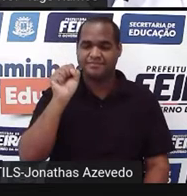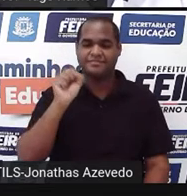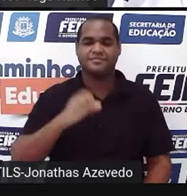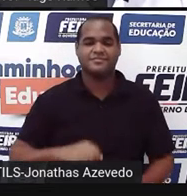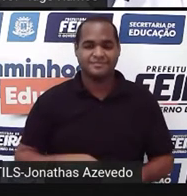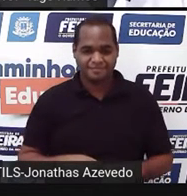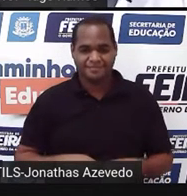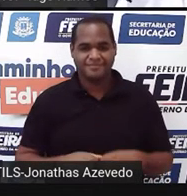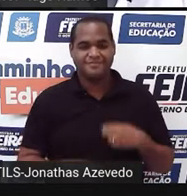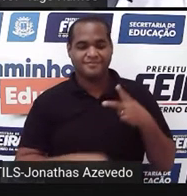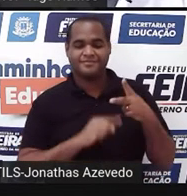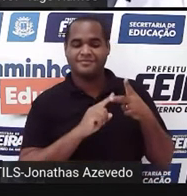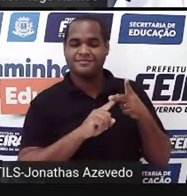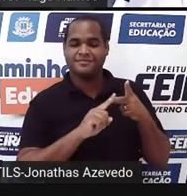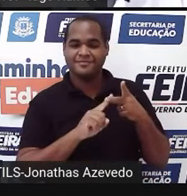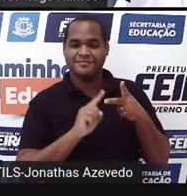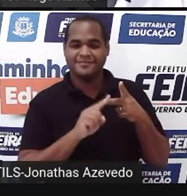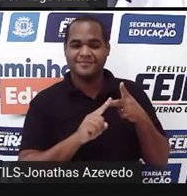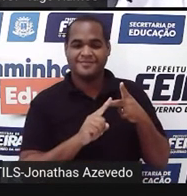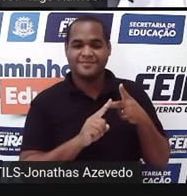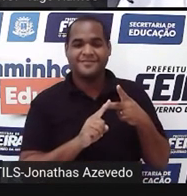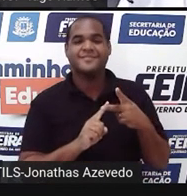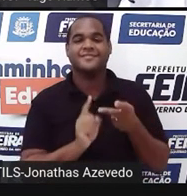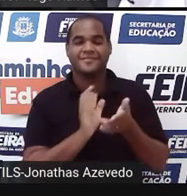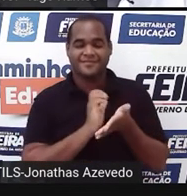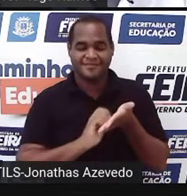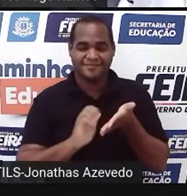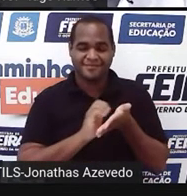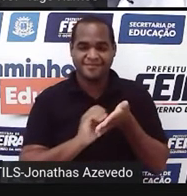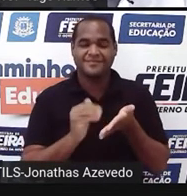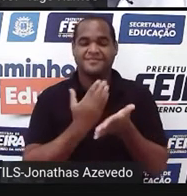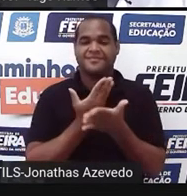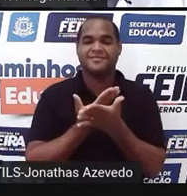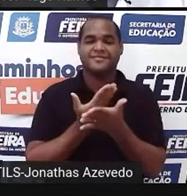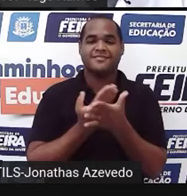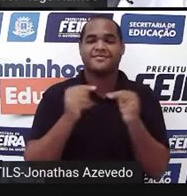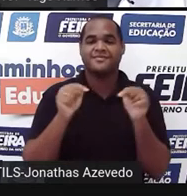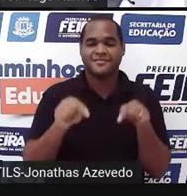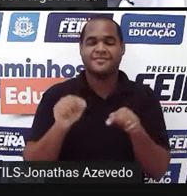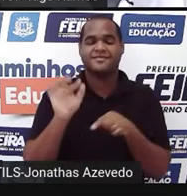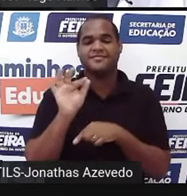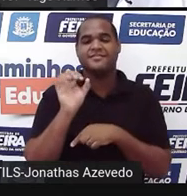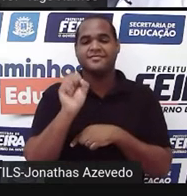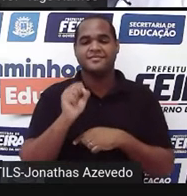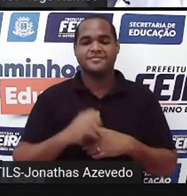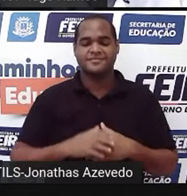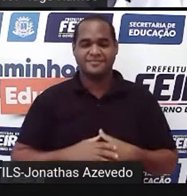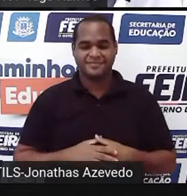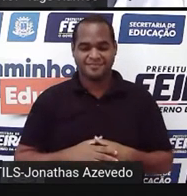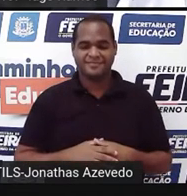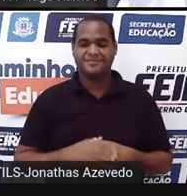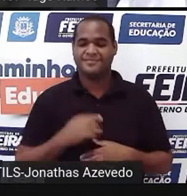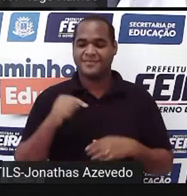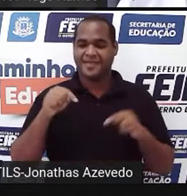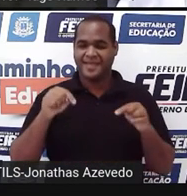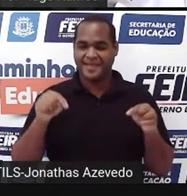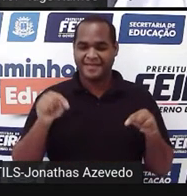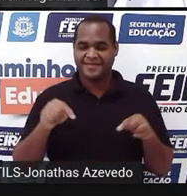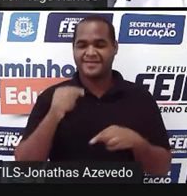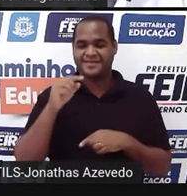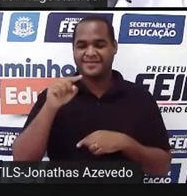daqui de Feira de Santana né e da própria Secretaria de Educação aqui também na nossa cidade da